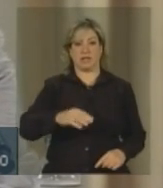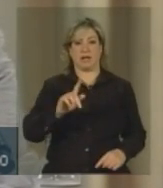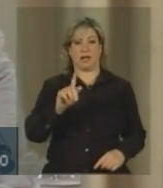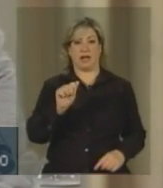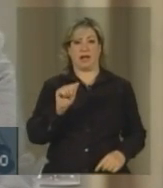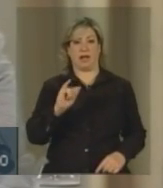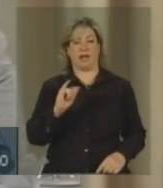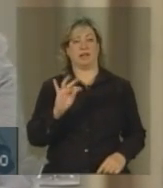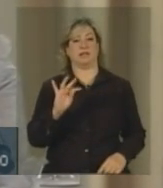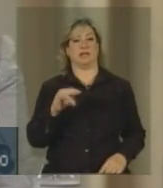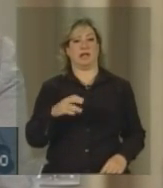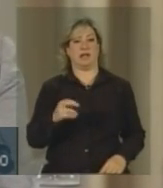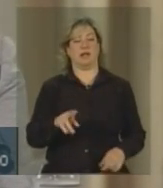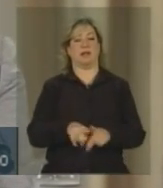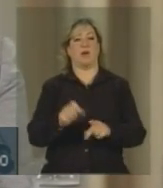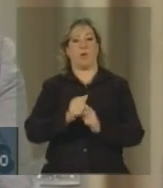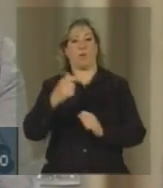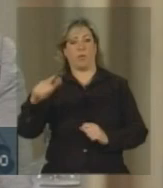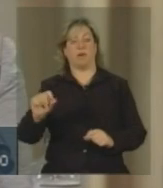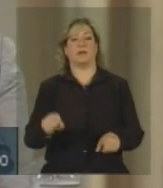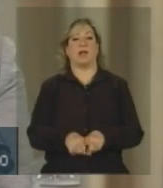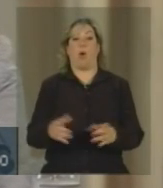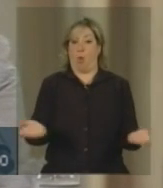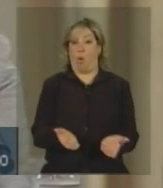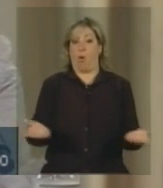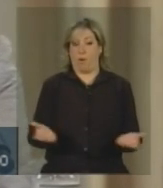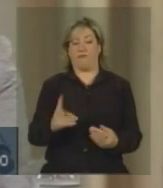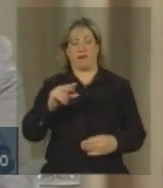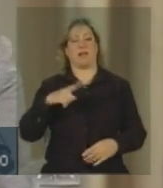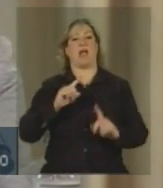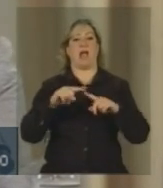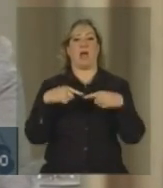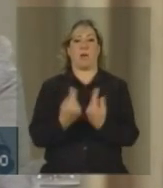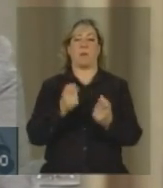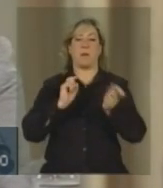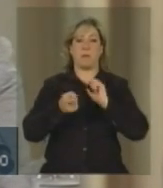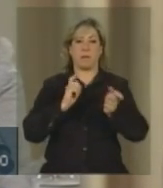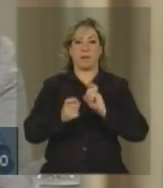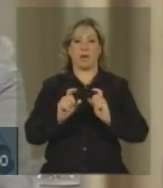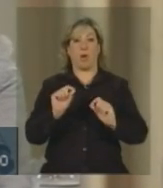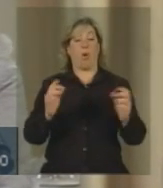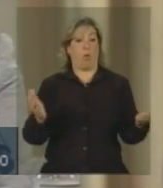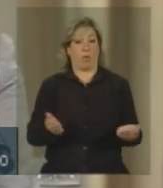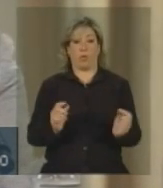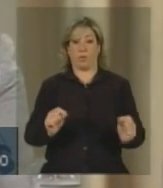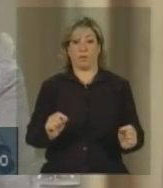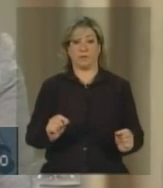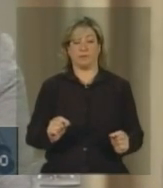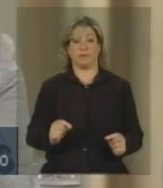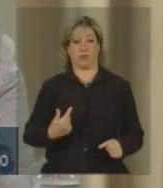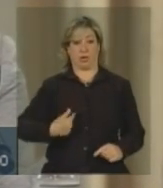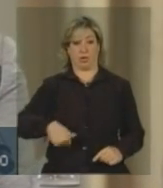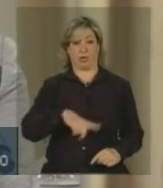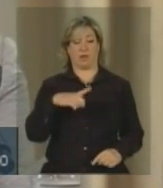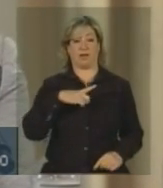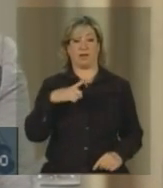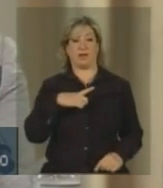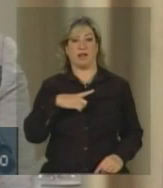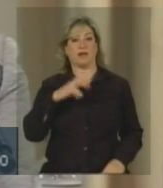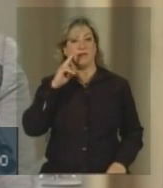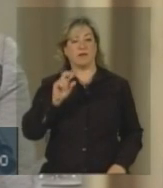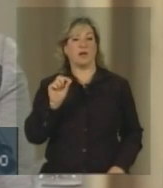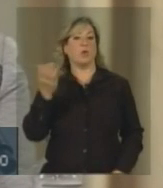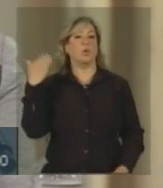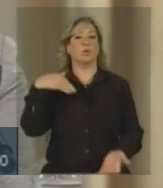com o Ben Bernanke, hoje ainda. Então, na verdade, o que tem acontecido nos